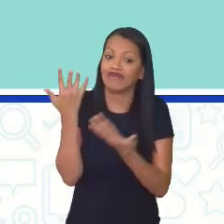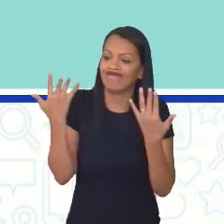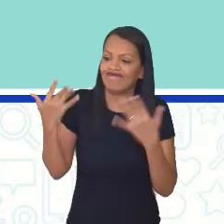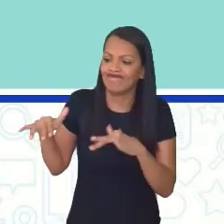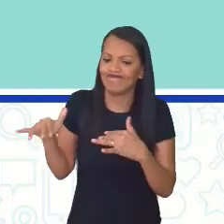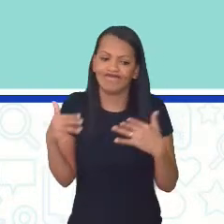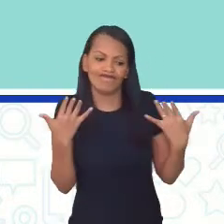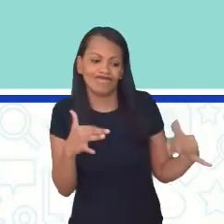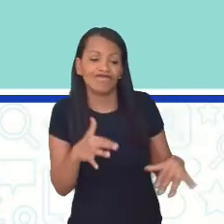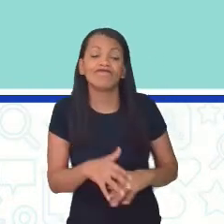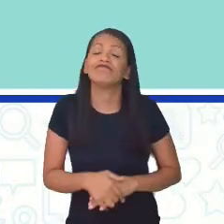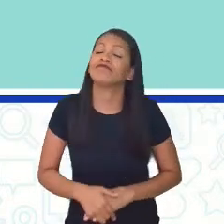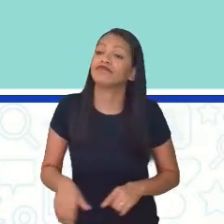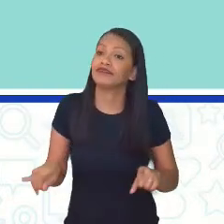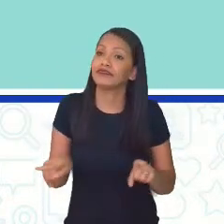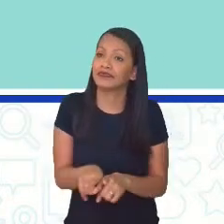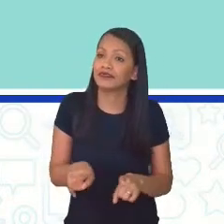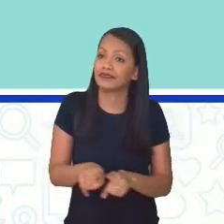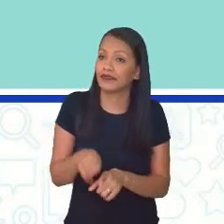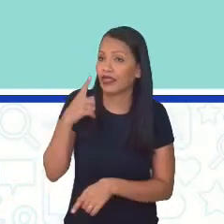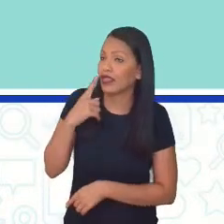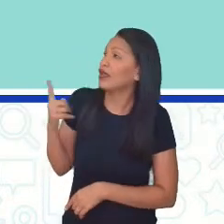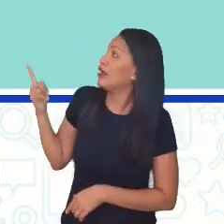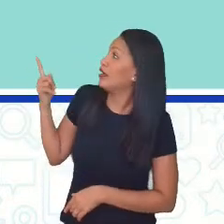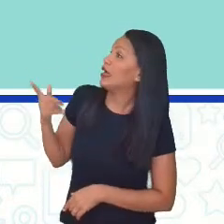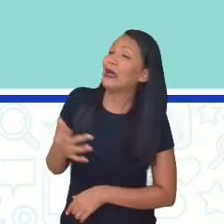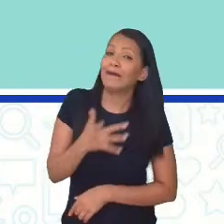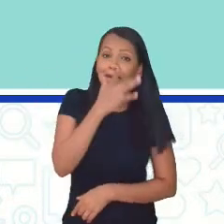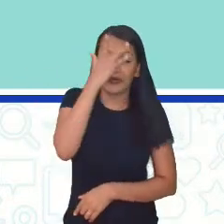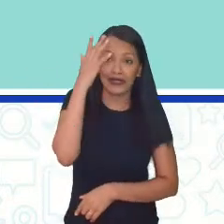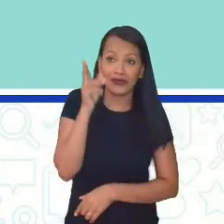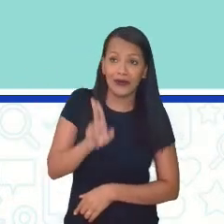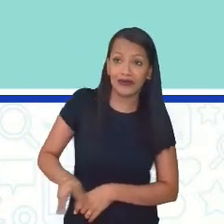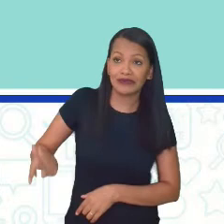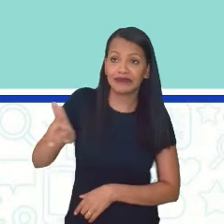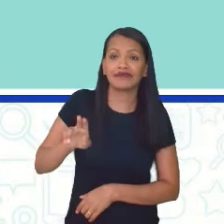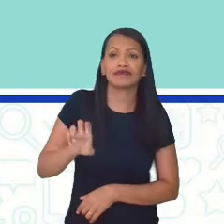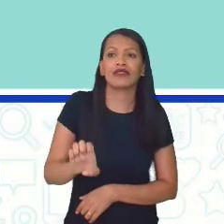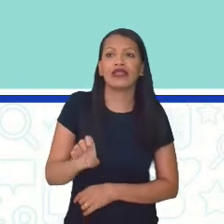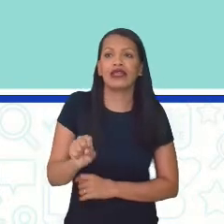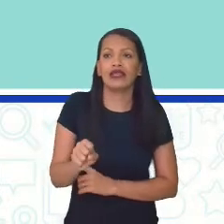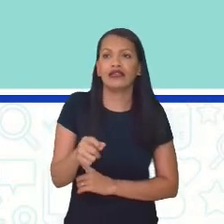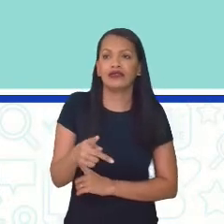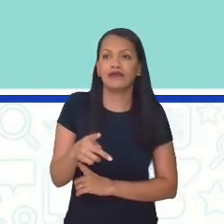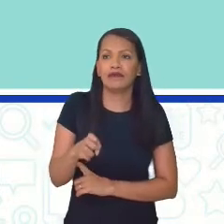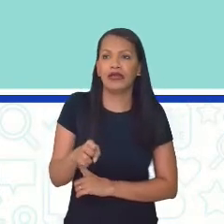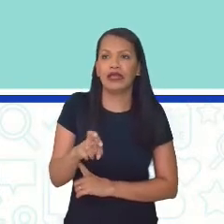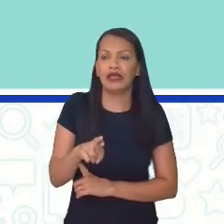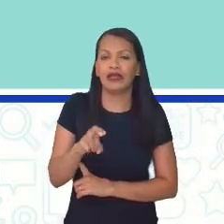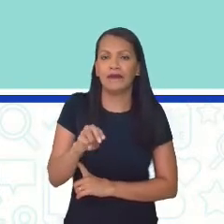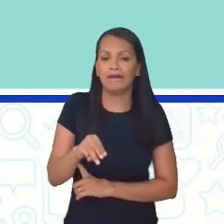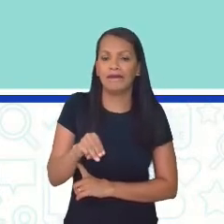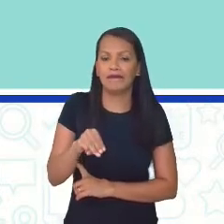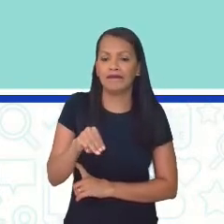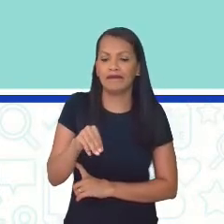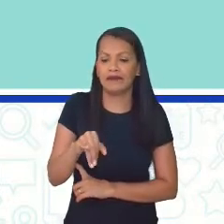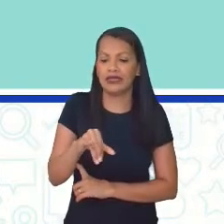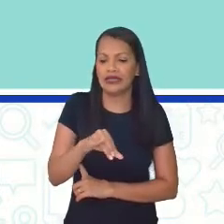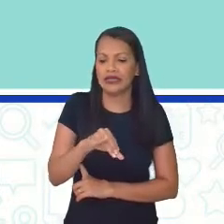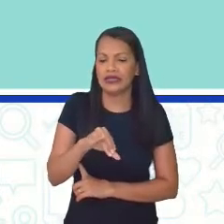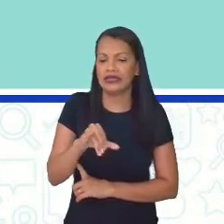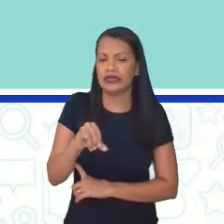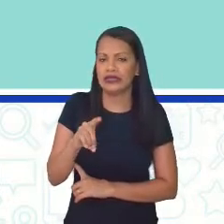os espermicidas, que muitas pessoas também utilizam, que ele é um método barreira químico, porque é uma substância que